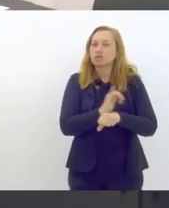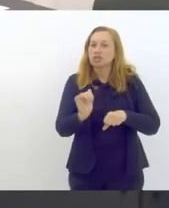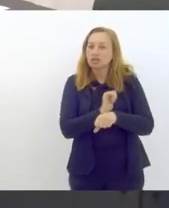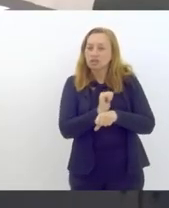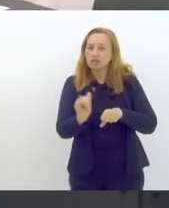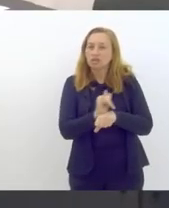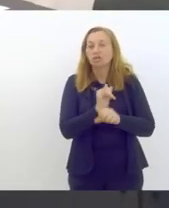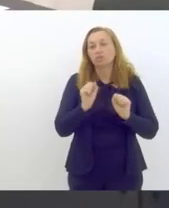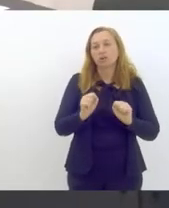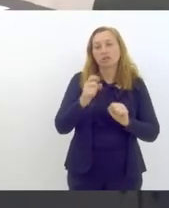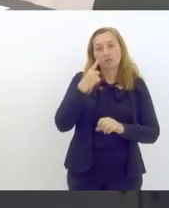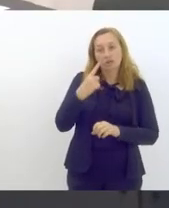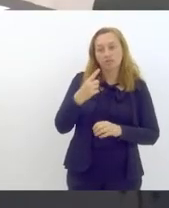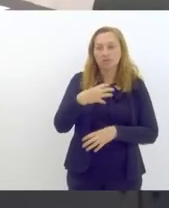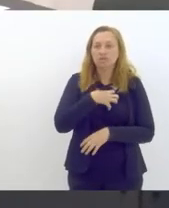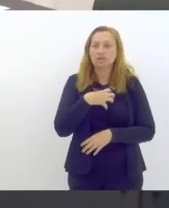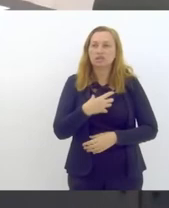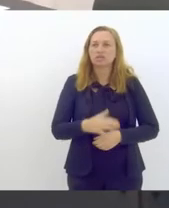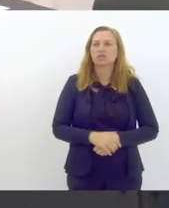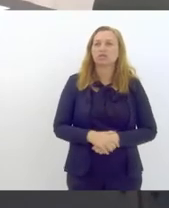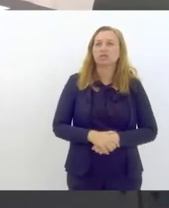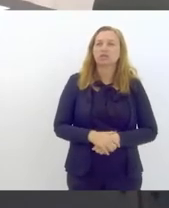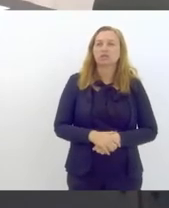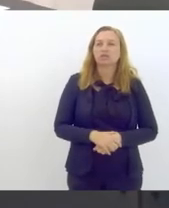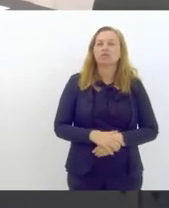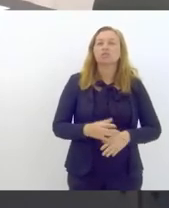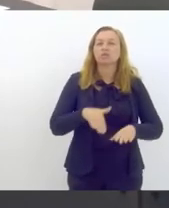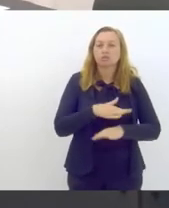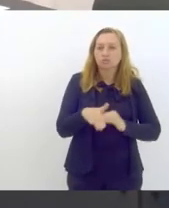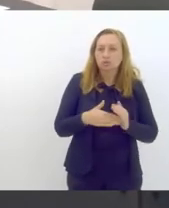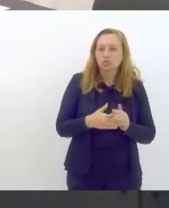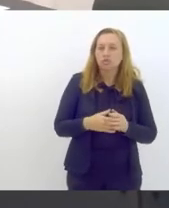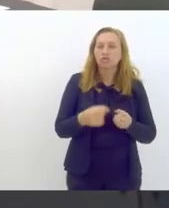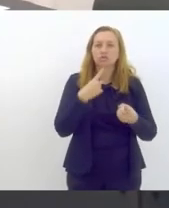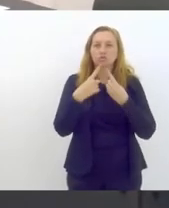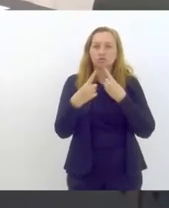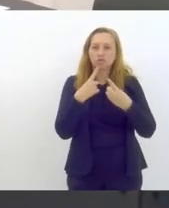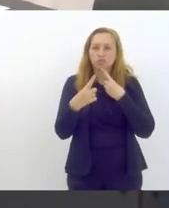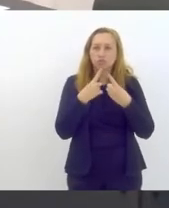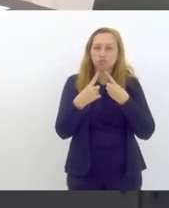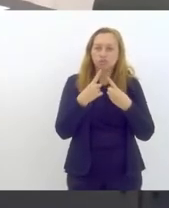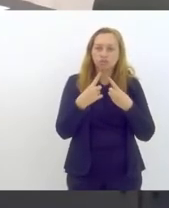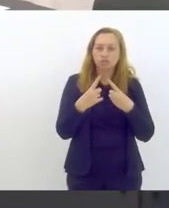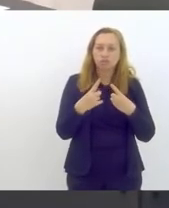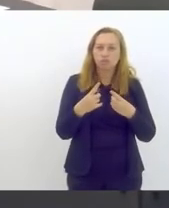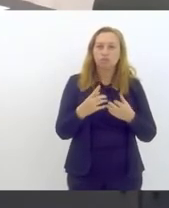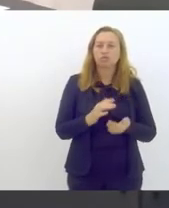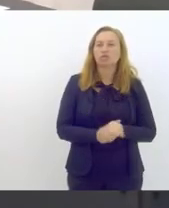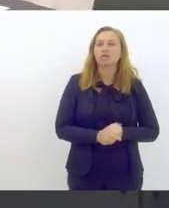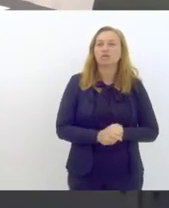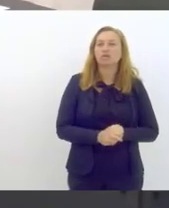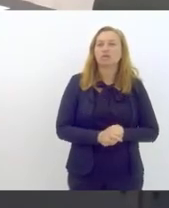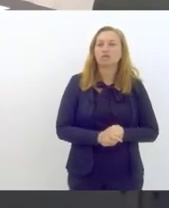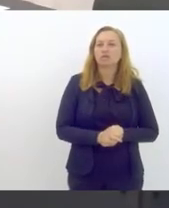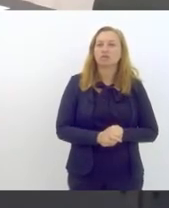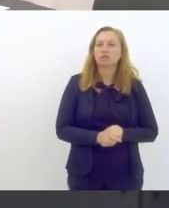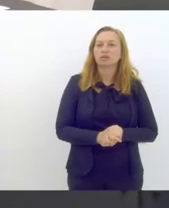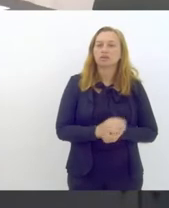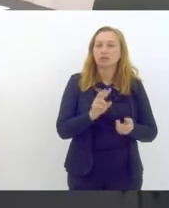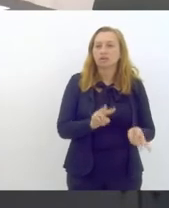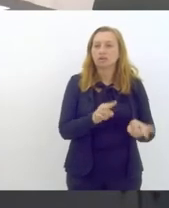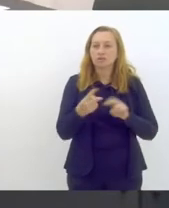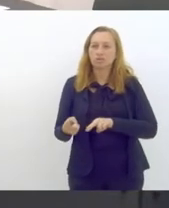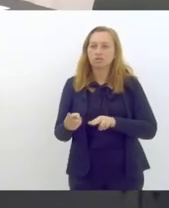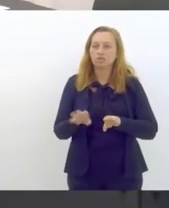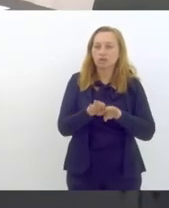nesse sentido. Uma vez que toda a discussão vai ser reduzida a termo e encaminhada para a